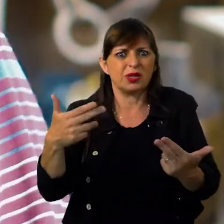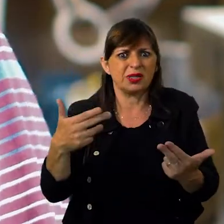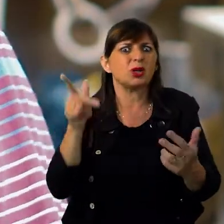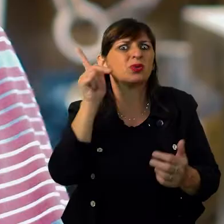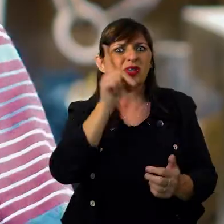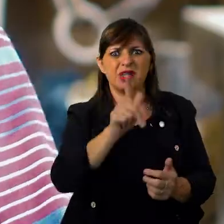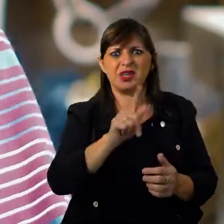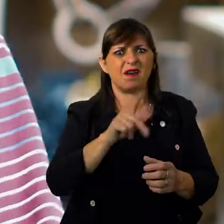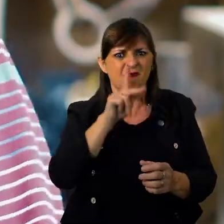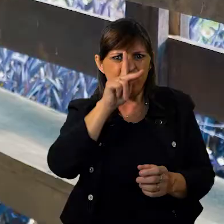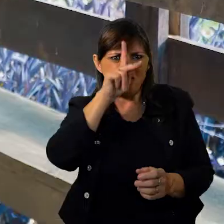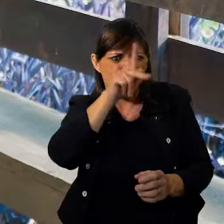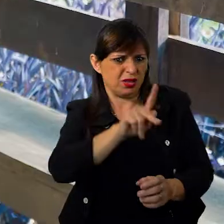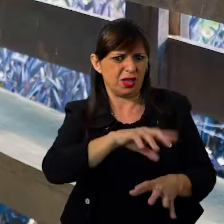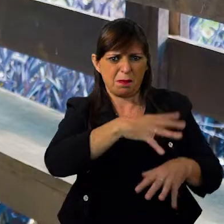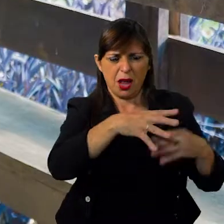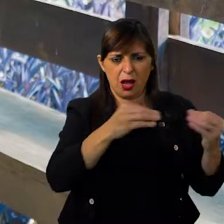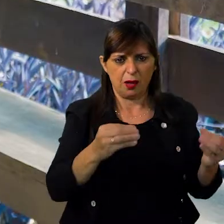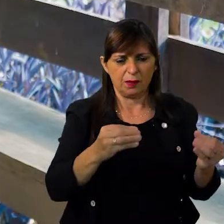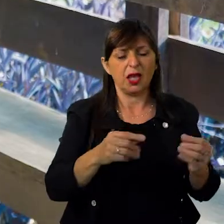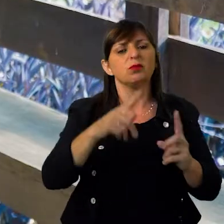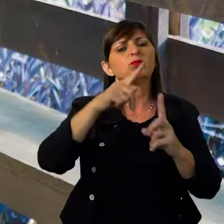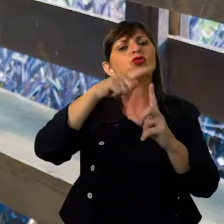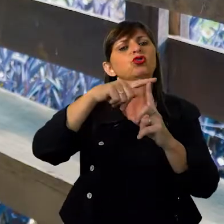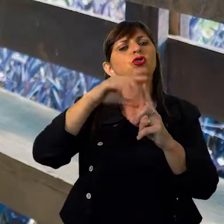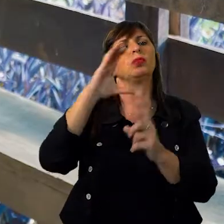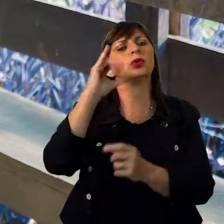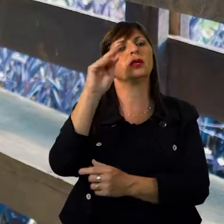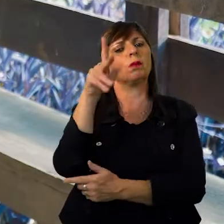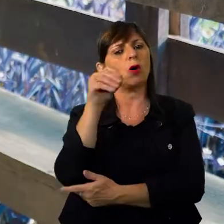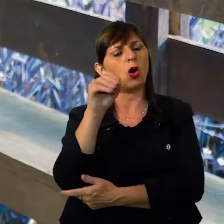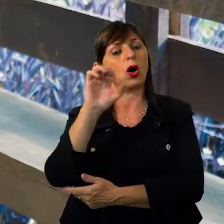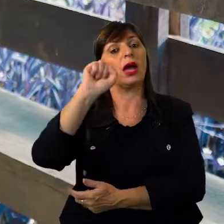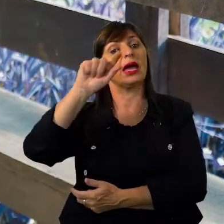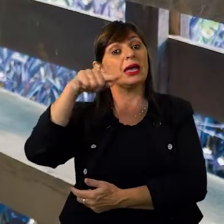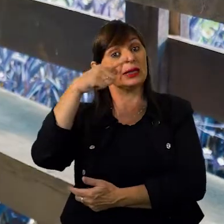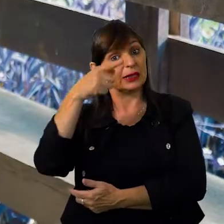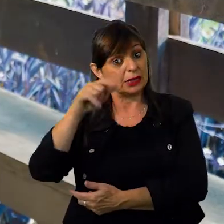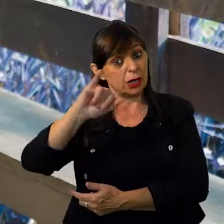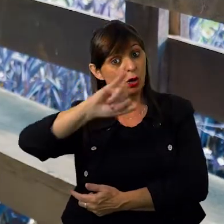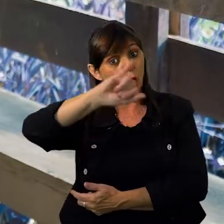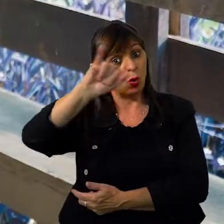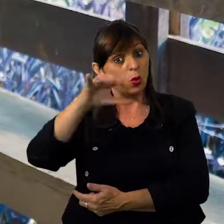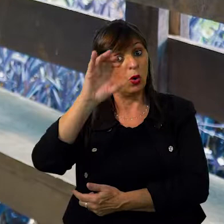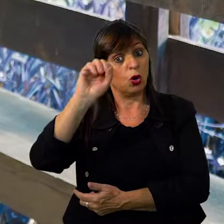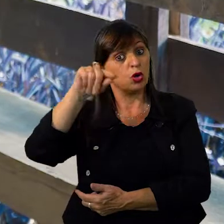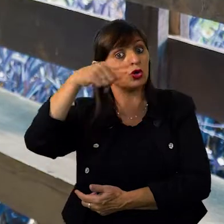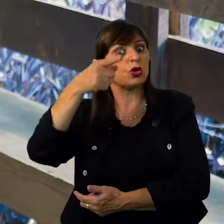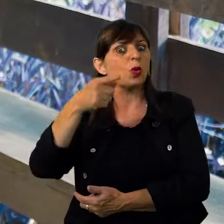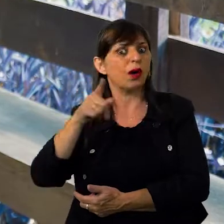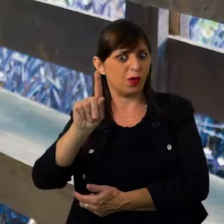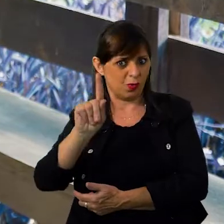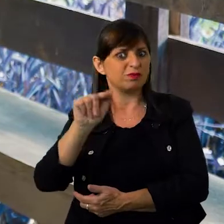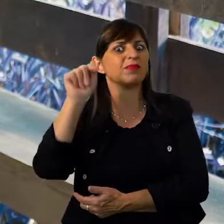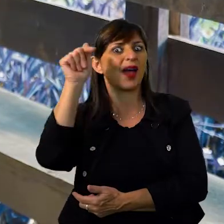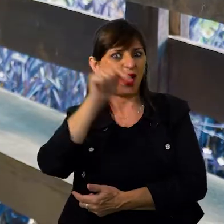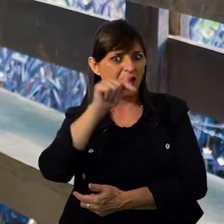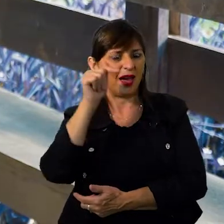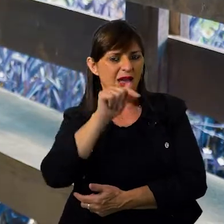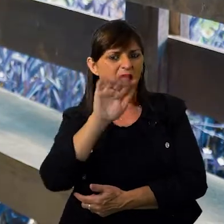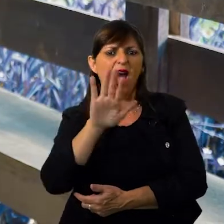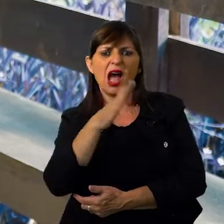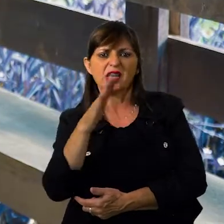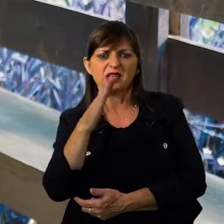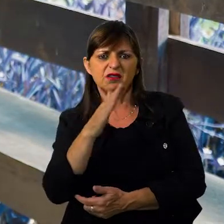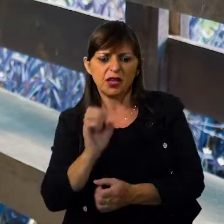produto A não ser se for até então que tipo de se pousar geralmente era o cipó São João porque o cipó São João como ele passa por baixo